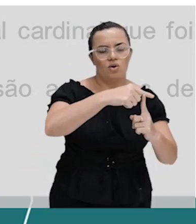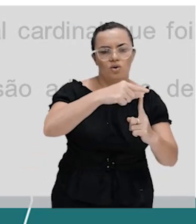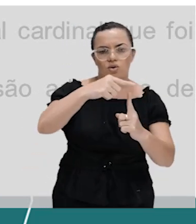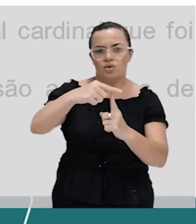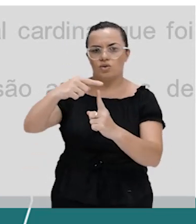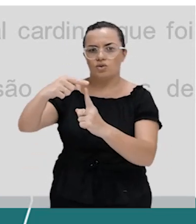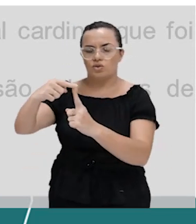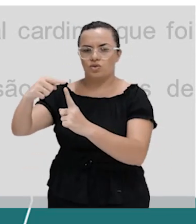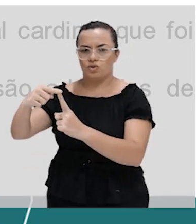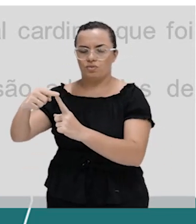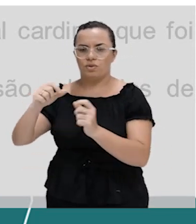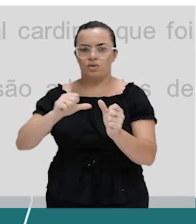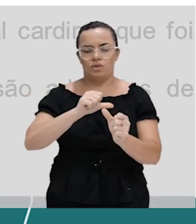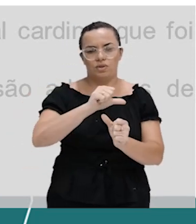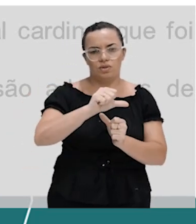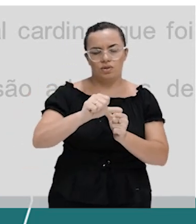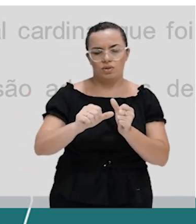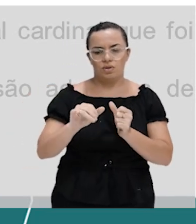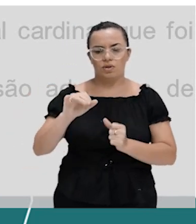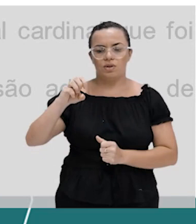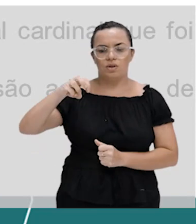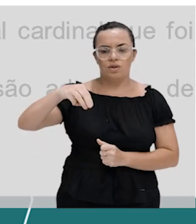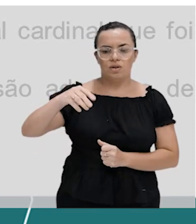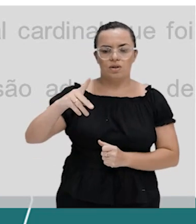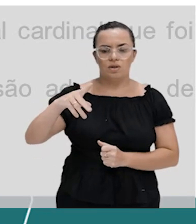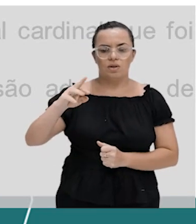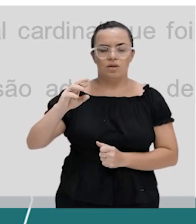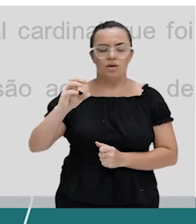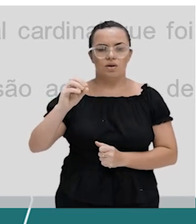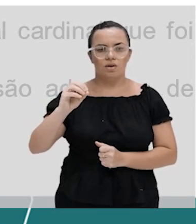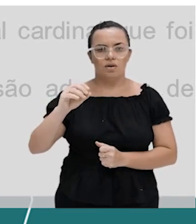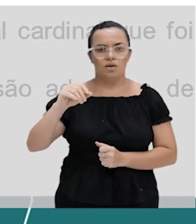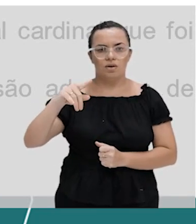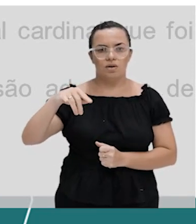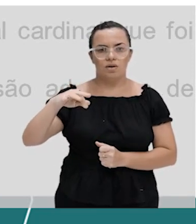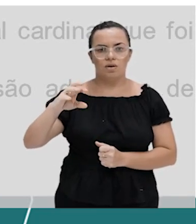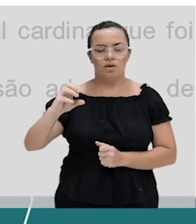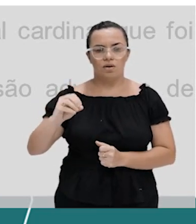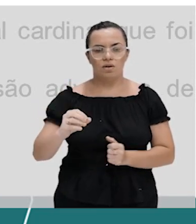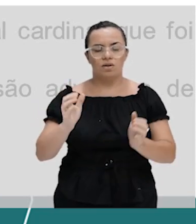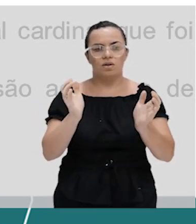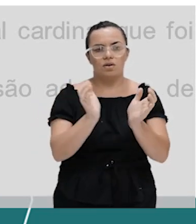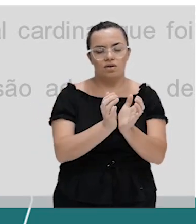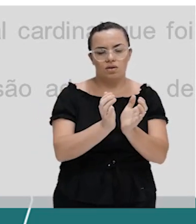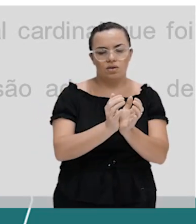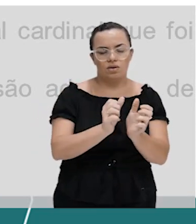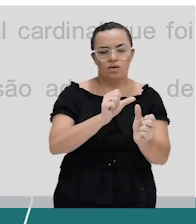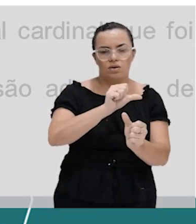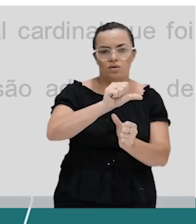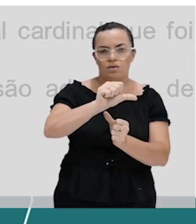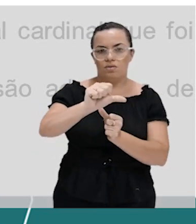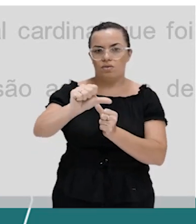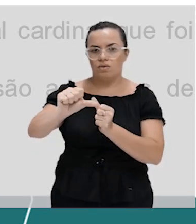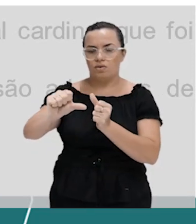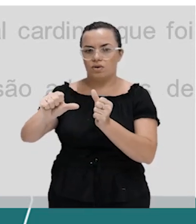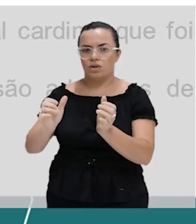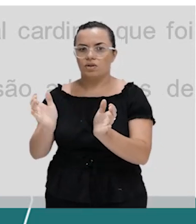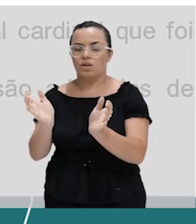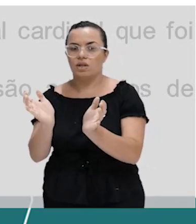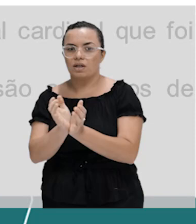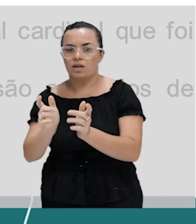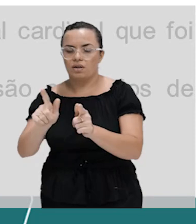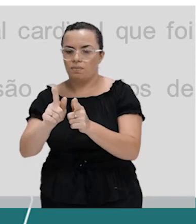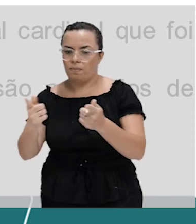Qual é a derivação imprópria? Quando uma classe muda, quando a palavra muda de classe gramatical. Andar.